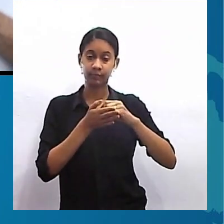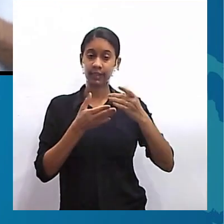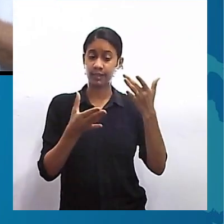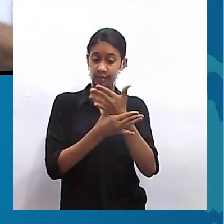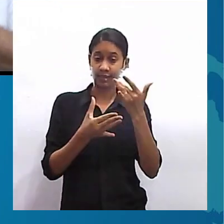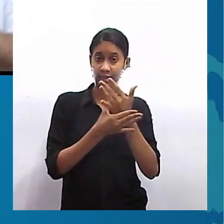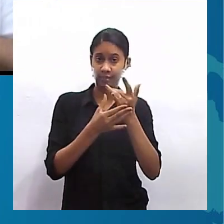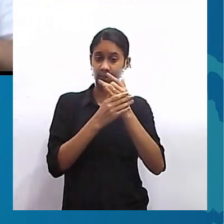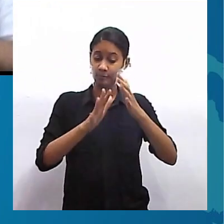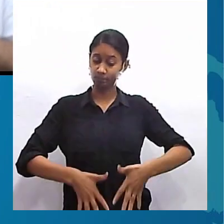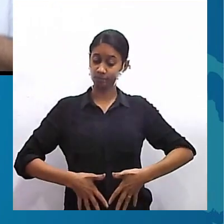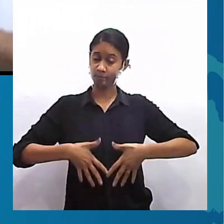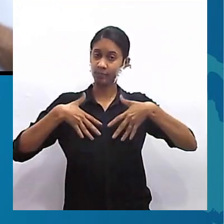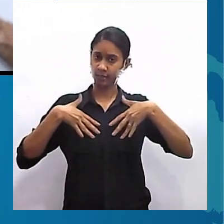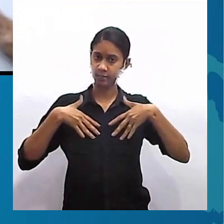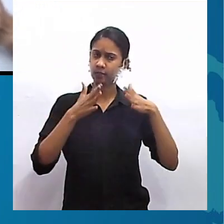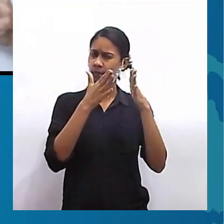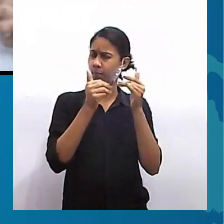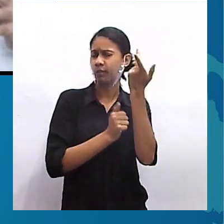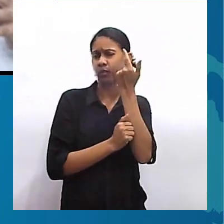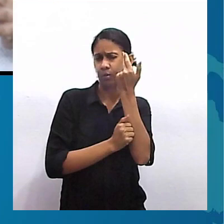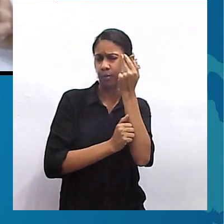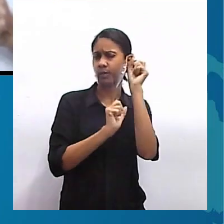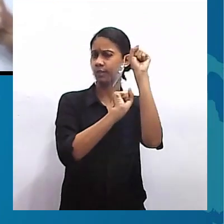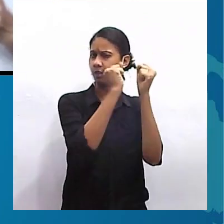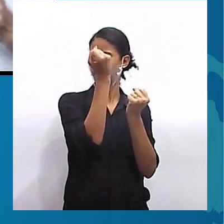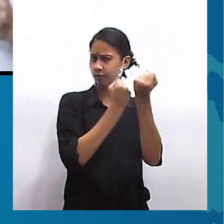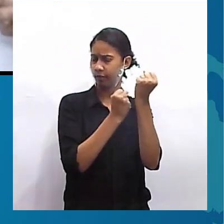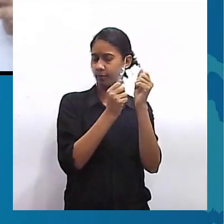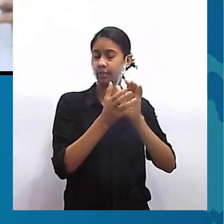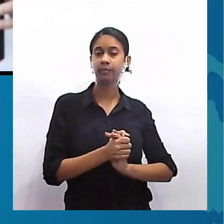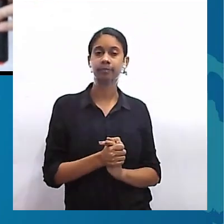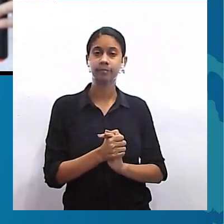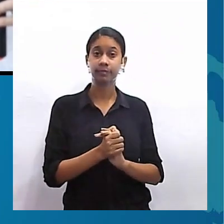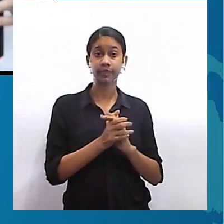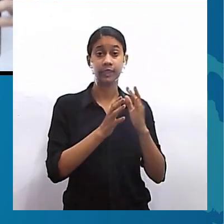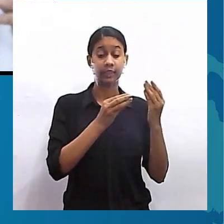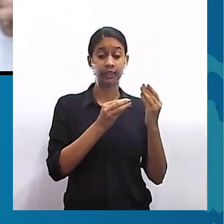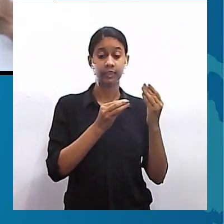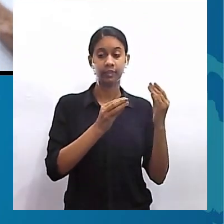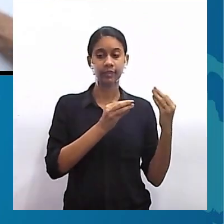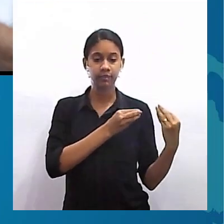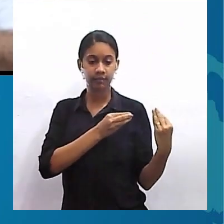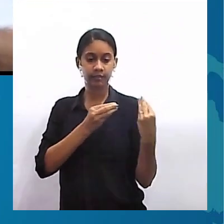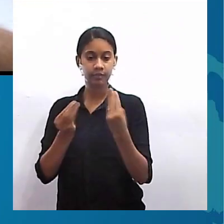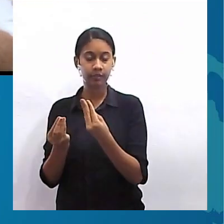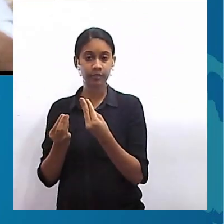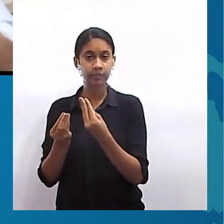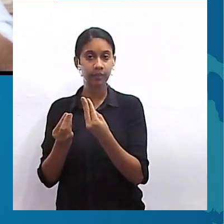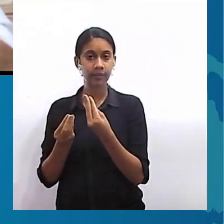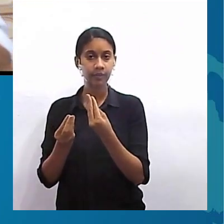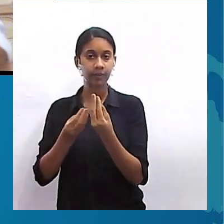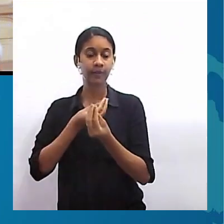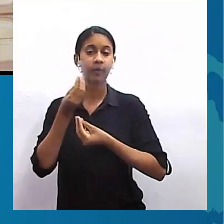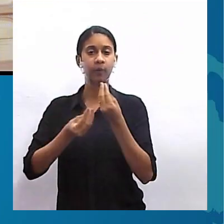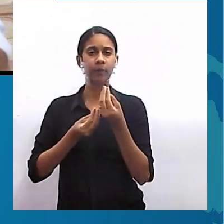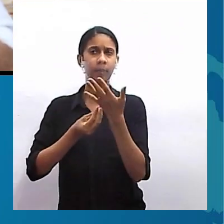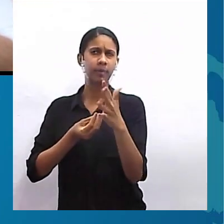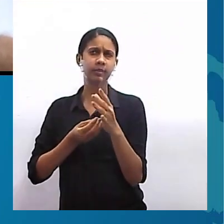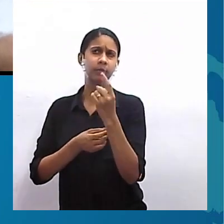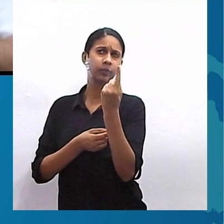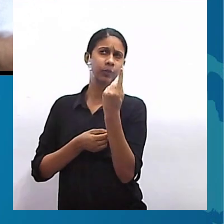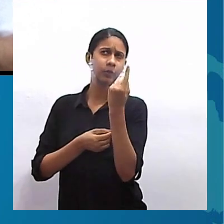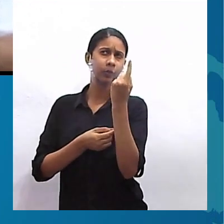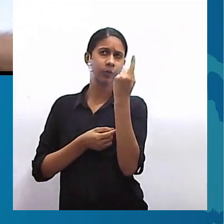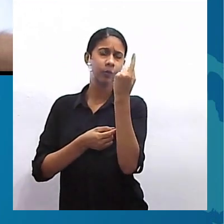faz o pedido normal à fábrica, e o que é que acontece? Essa entrega acaba sendo feita em uma média de 1, no máximo